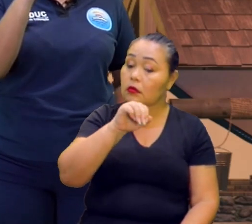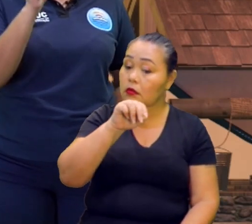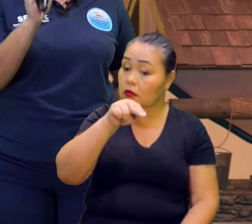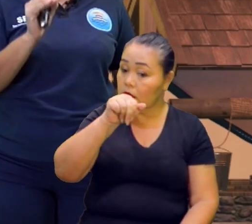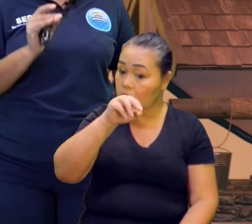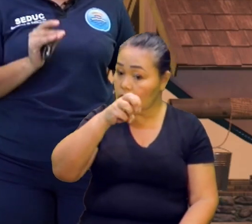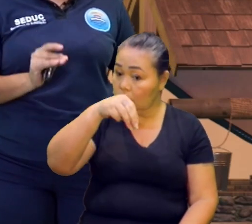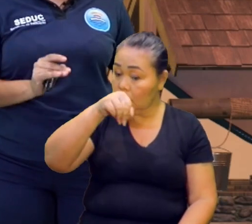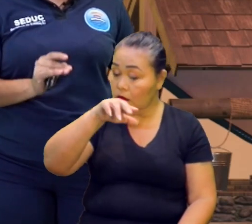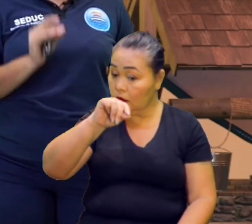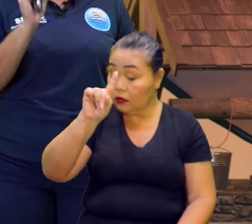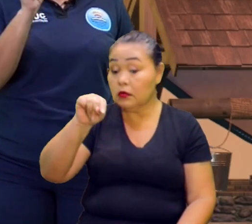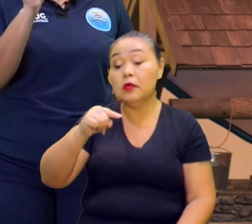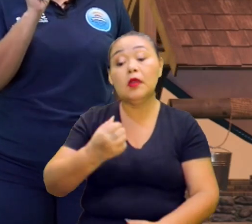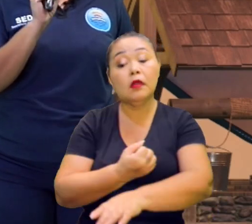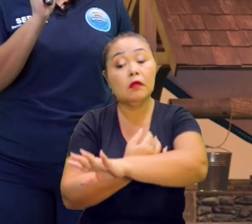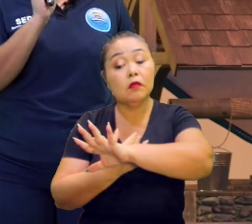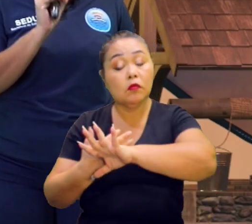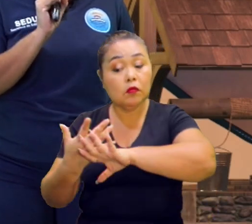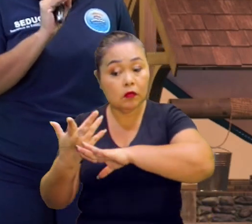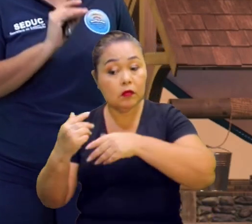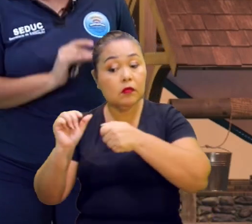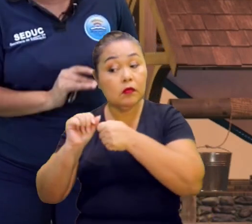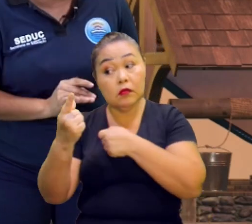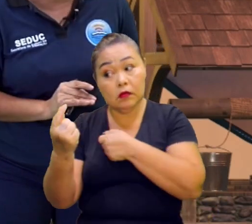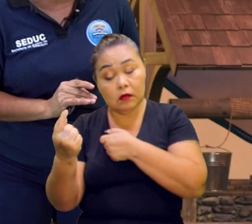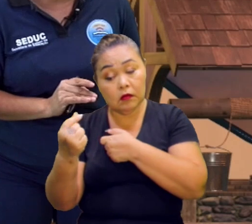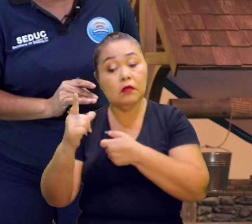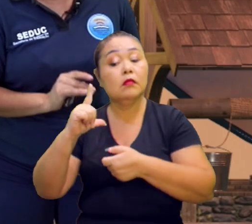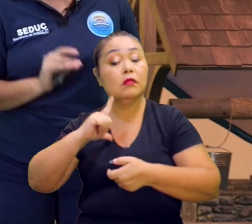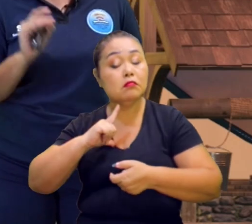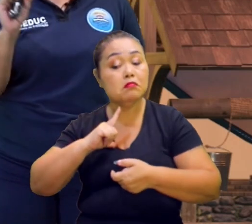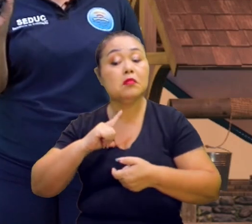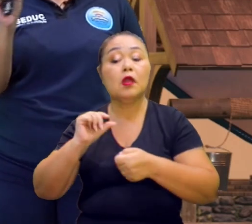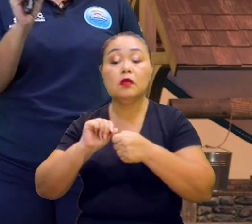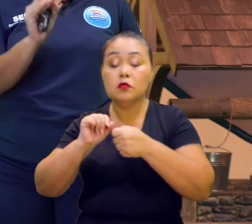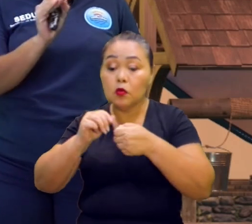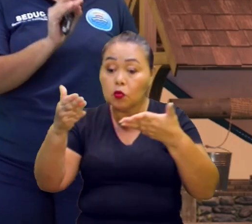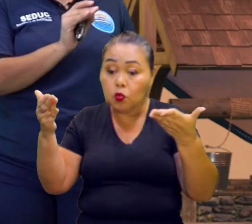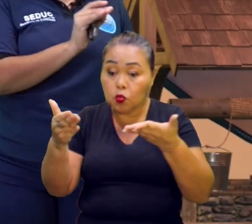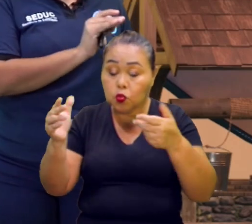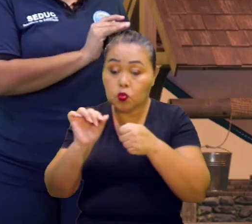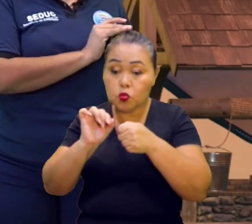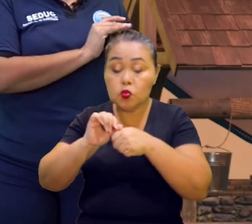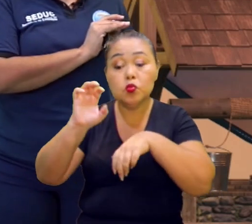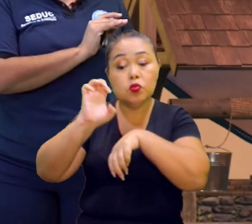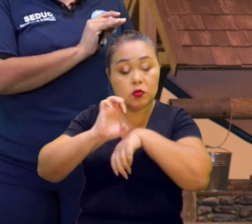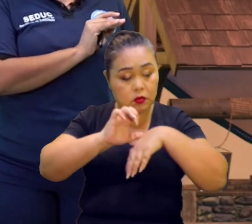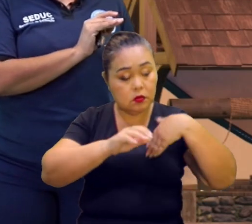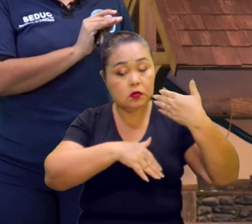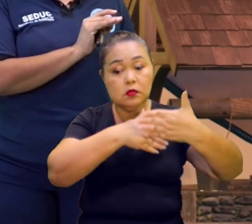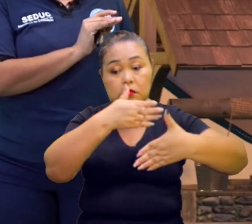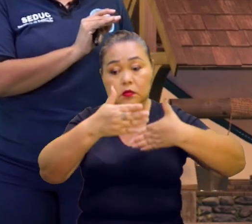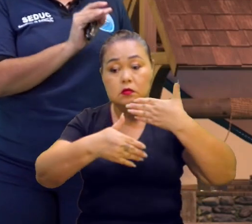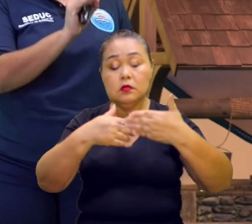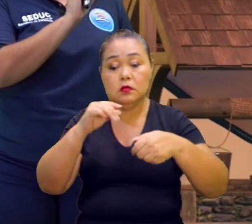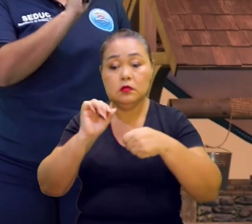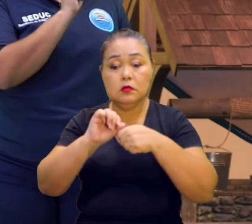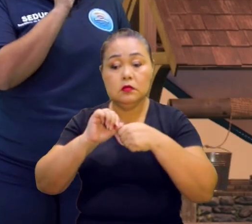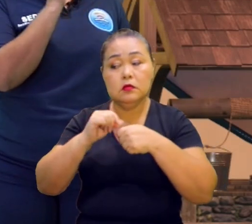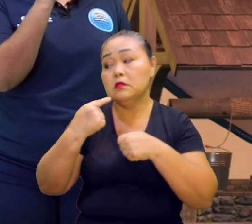ecológico, econômico atualizado. Nosso estado passou por esse processo aí,